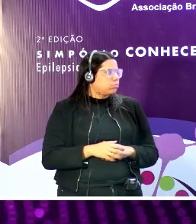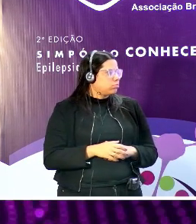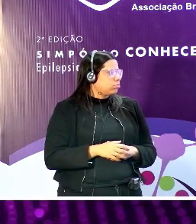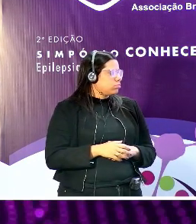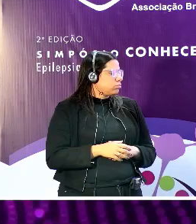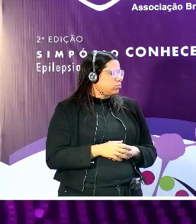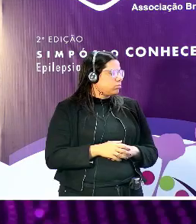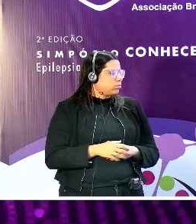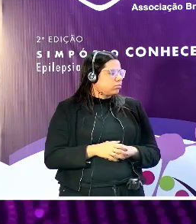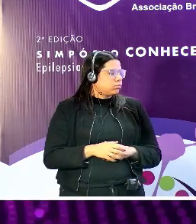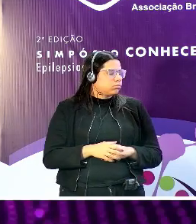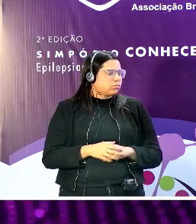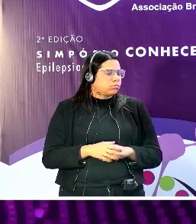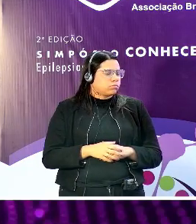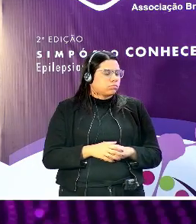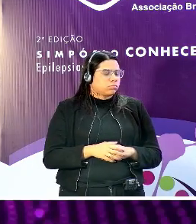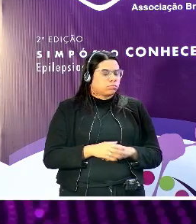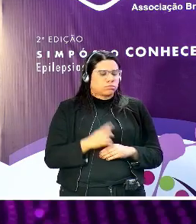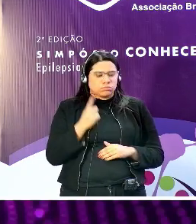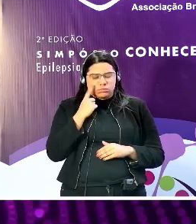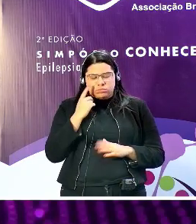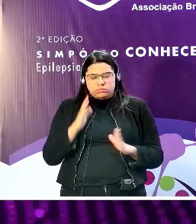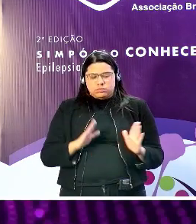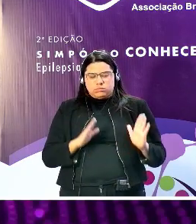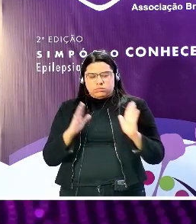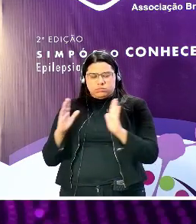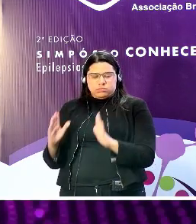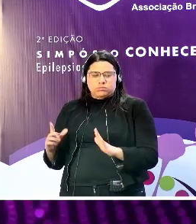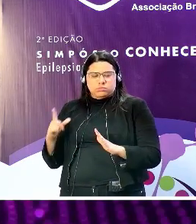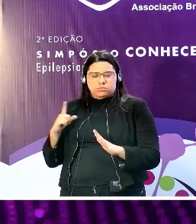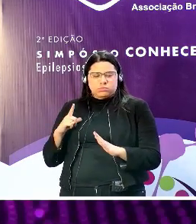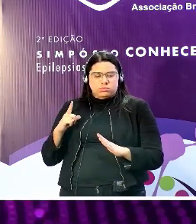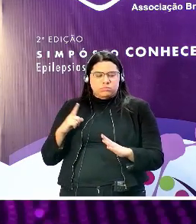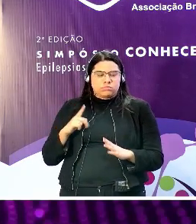E depois aqui desse lado a gente tem o K6C,